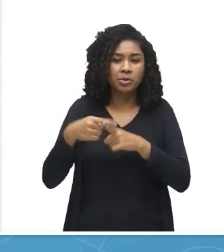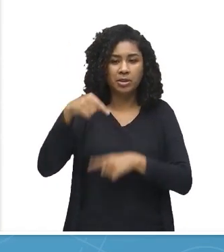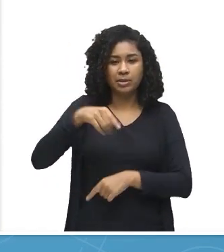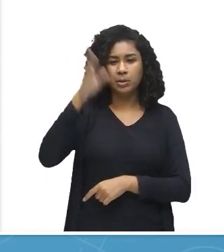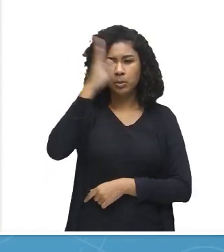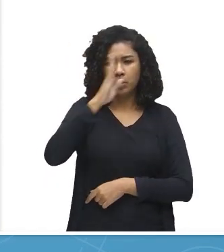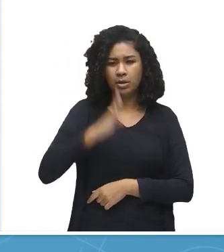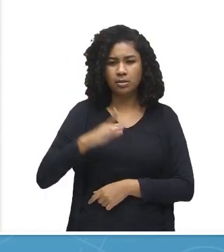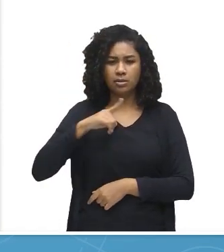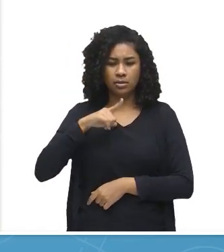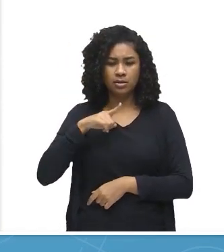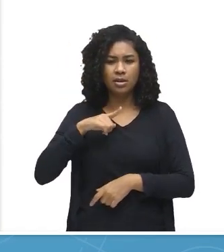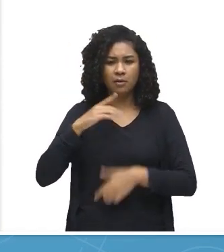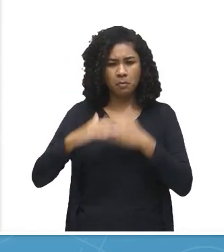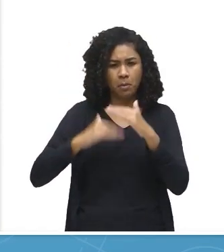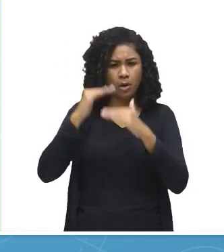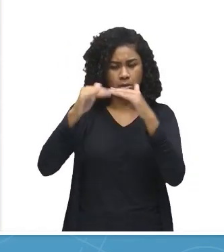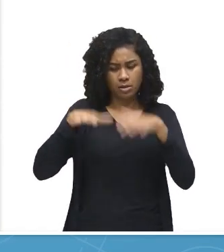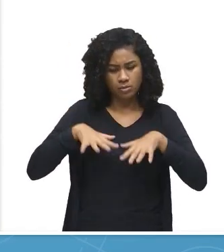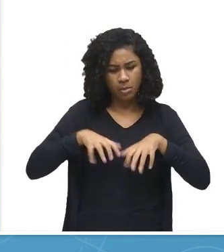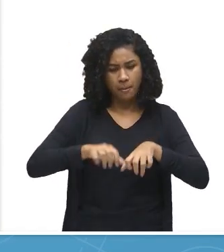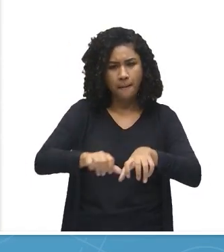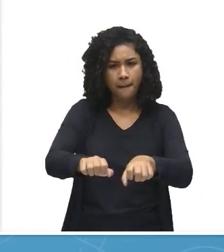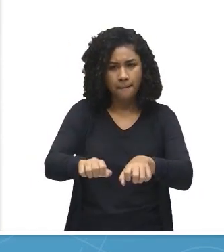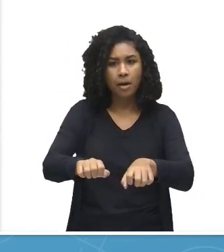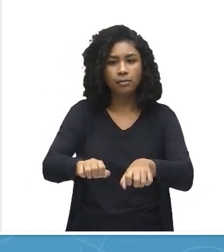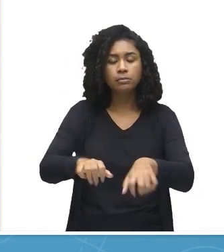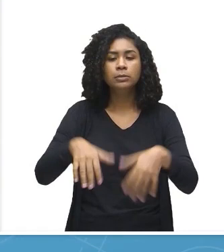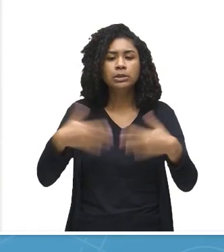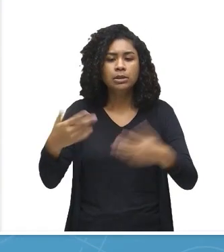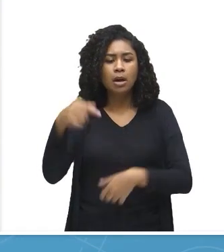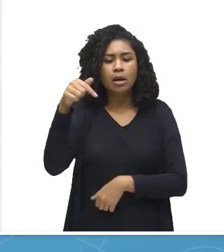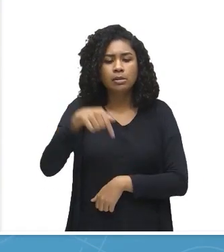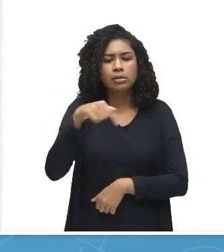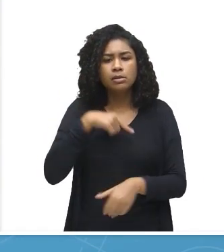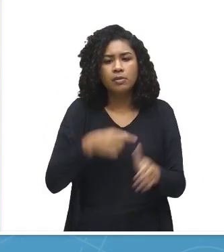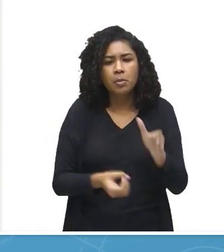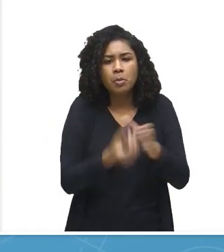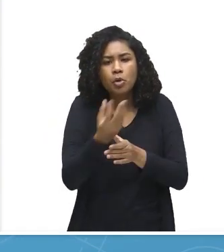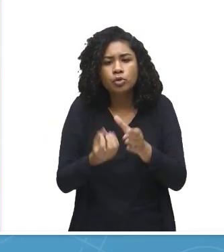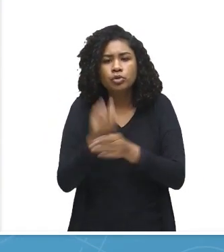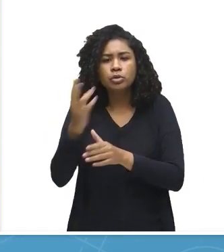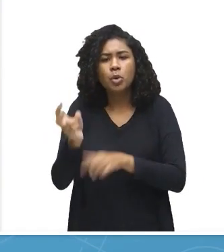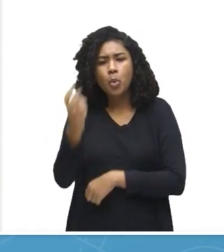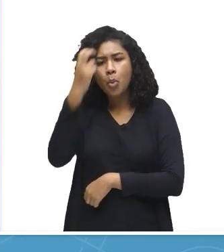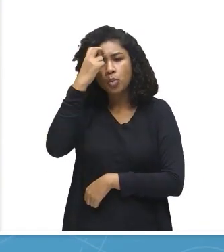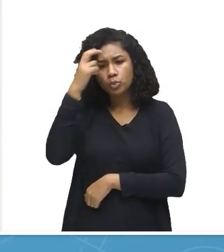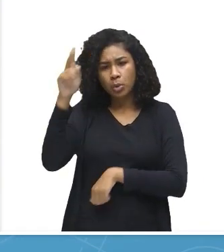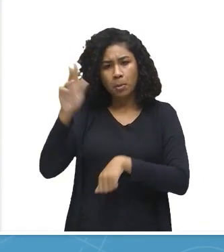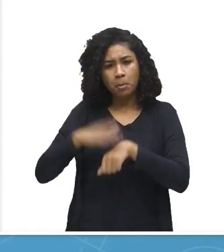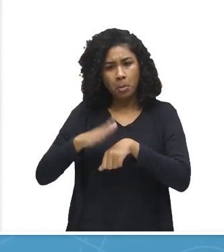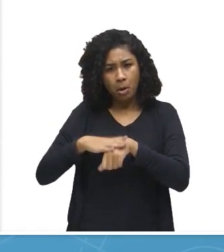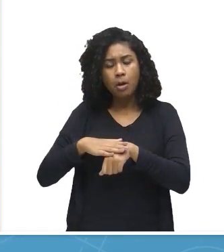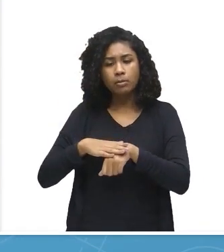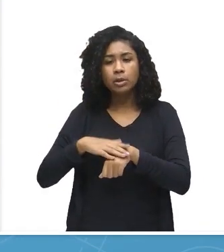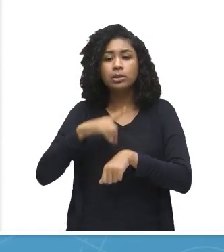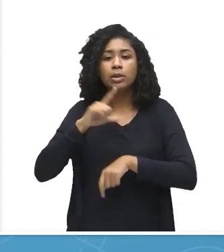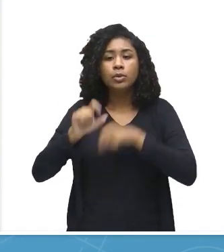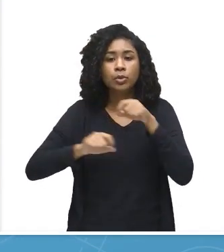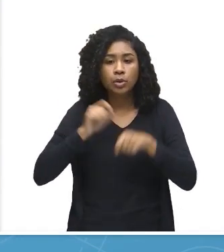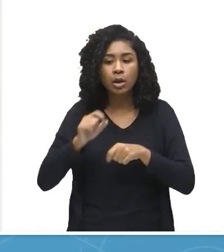processo de colonização, somos colônias de Portugal, né? Então, as nossas produções culturais, elas têm muita influência